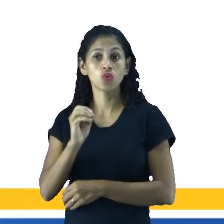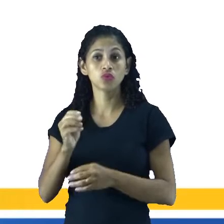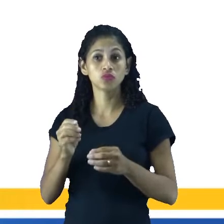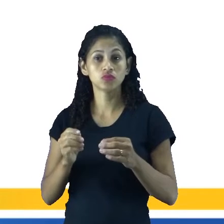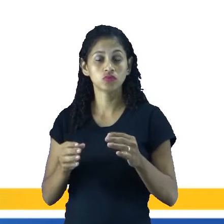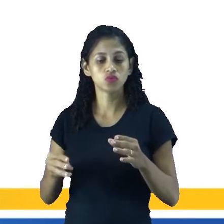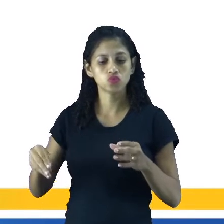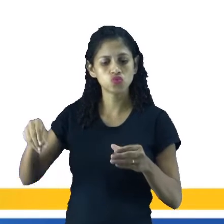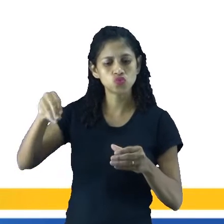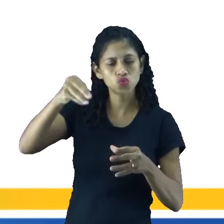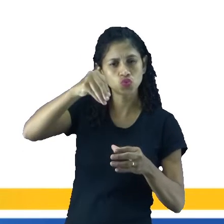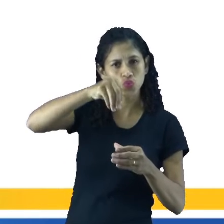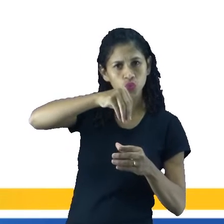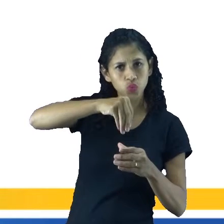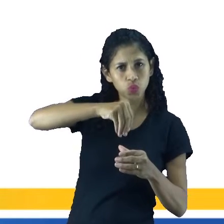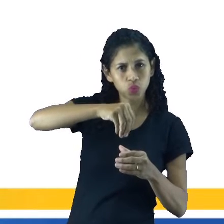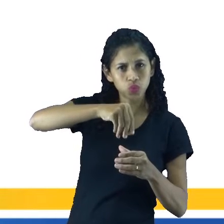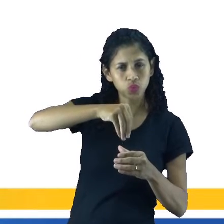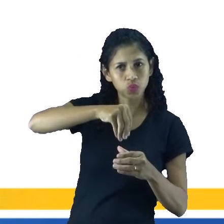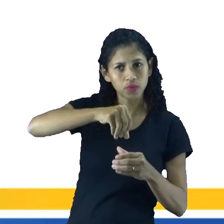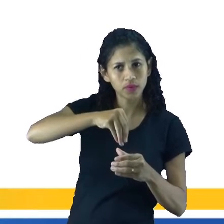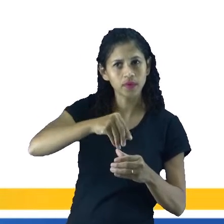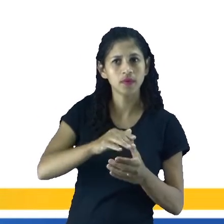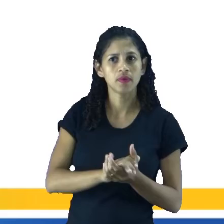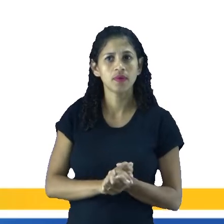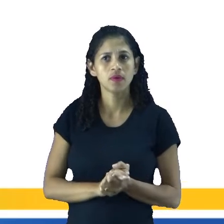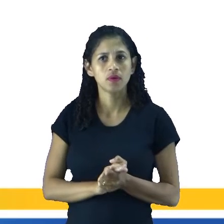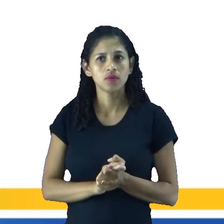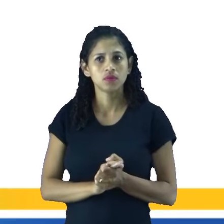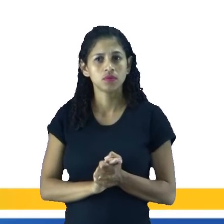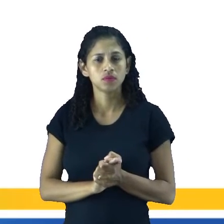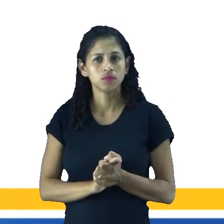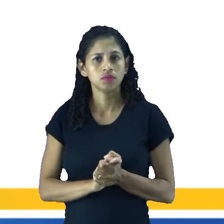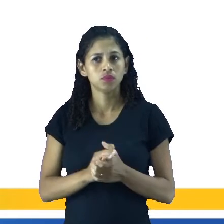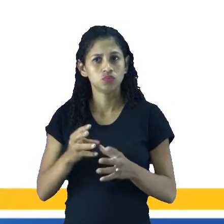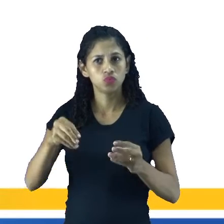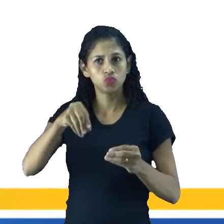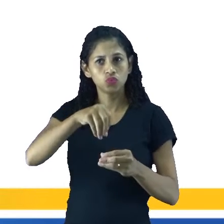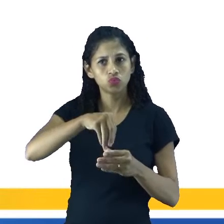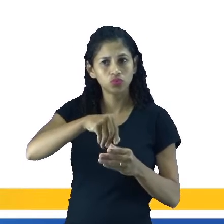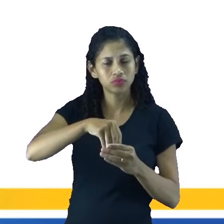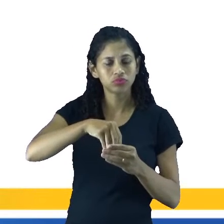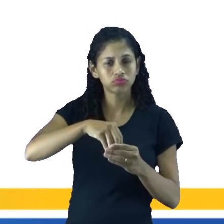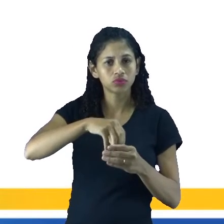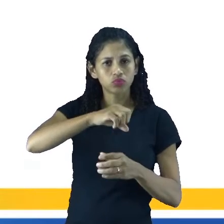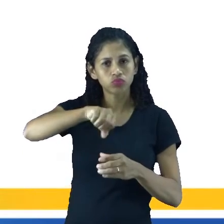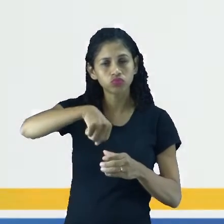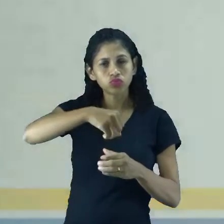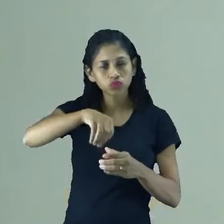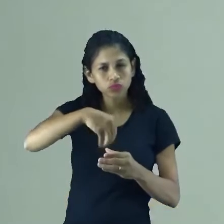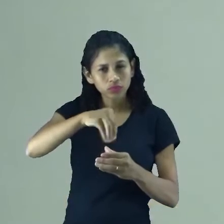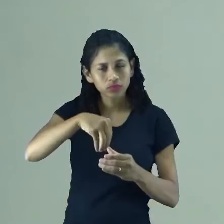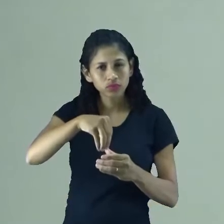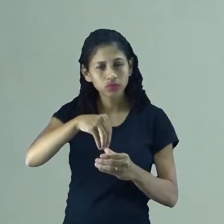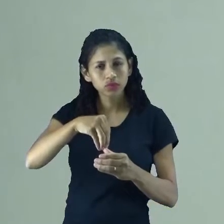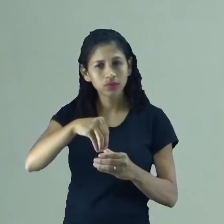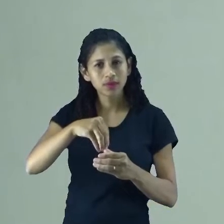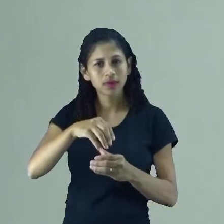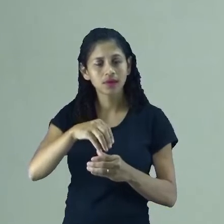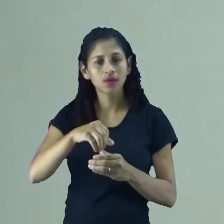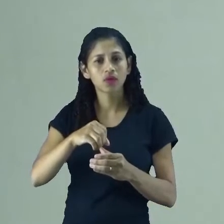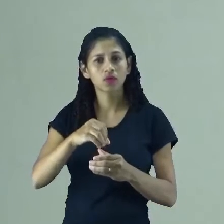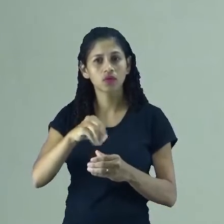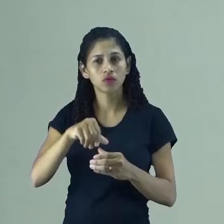o resultado, né, do acréscimo do solvente, né? Se a gente acrescenta o soluto e um solvente, nós vamos chamar esse acréscimo